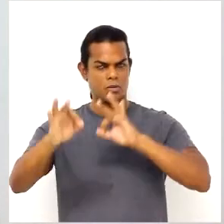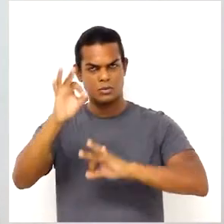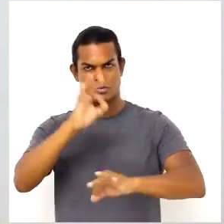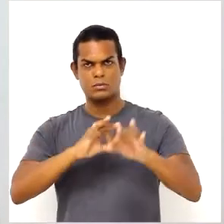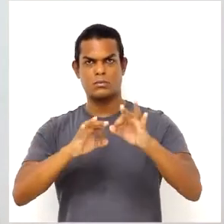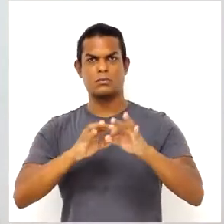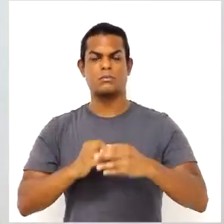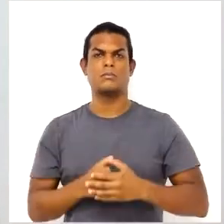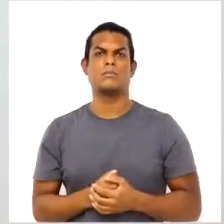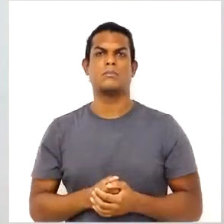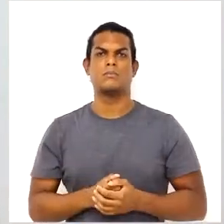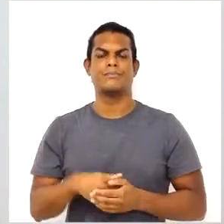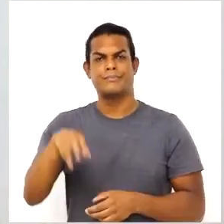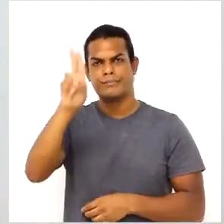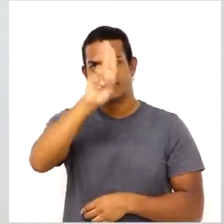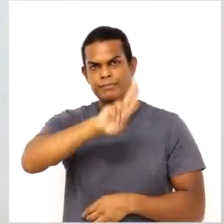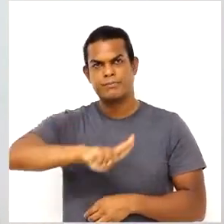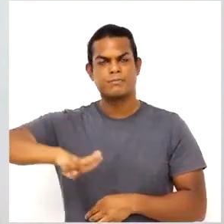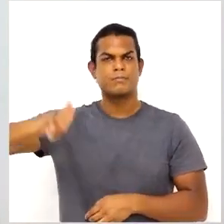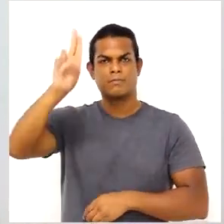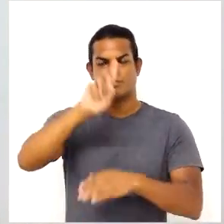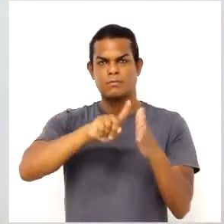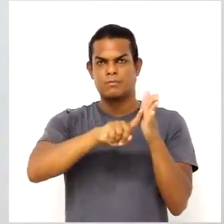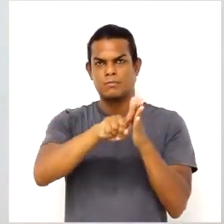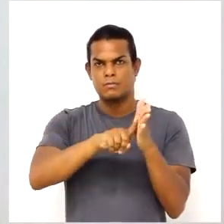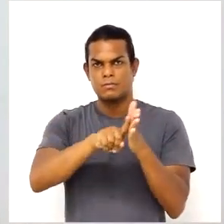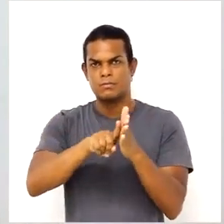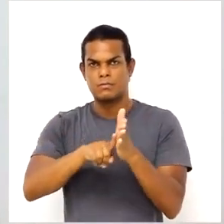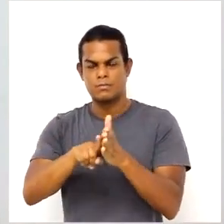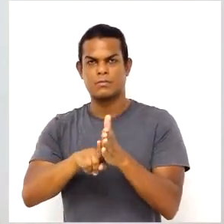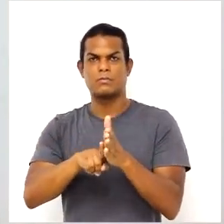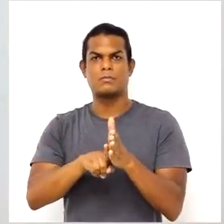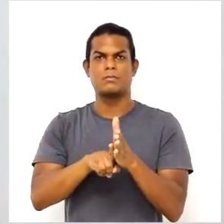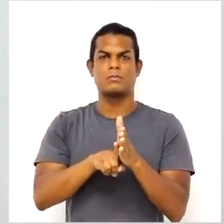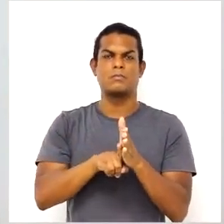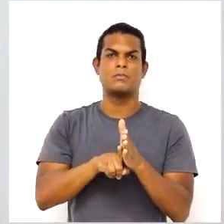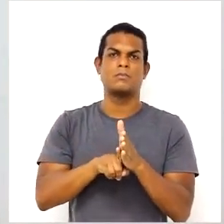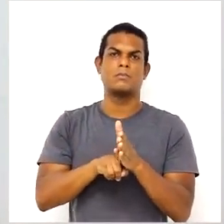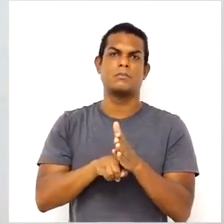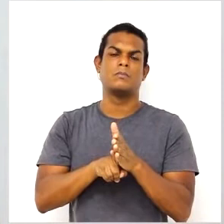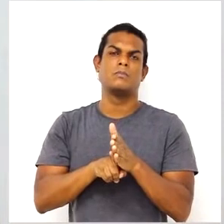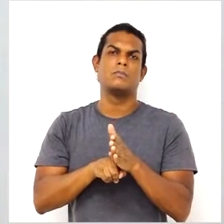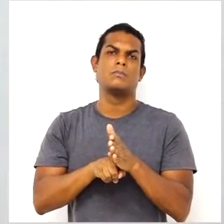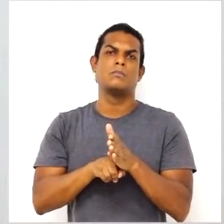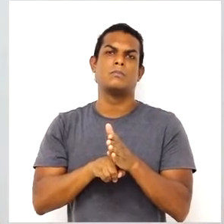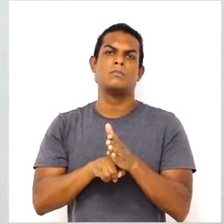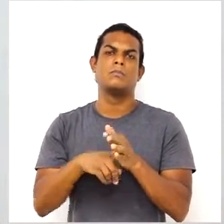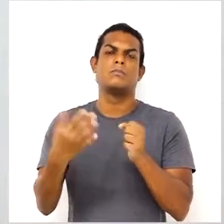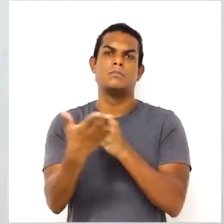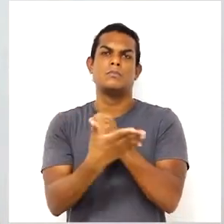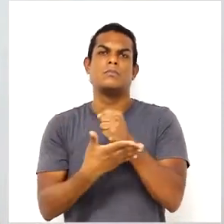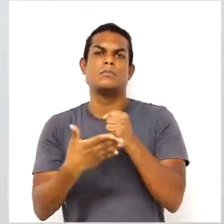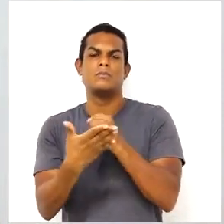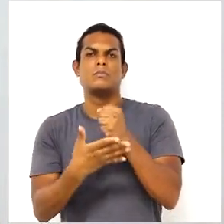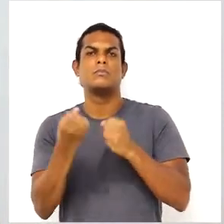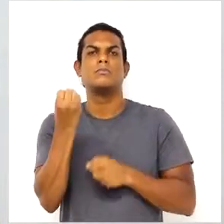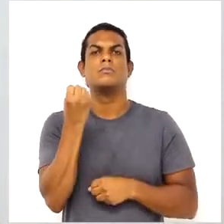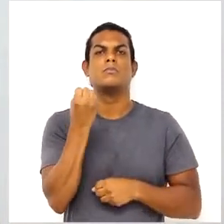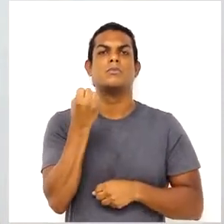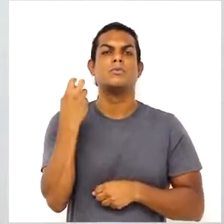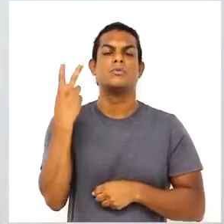Utilizaremos uma pesquisa simulada a respeito de valores gastos na compra de livros